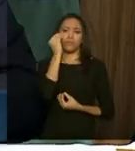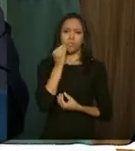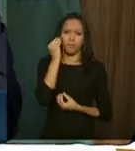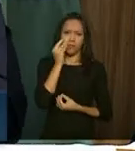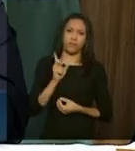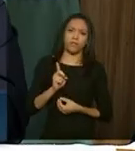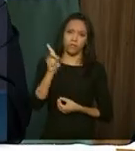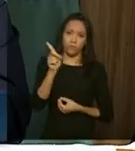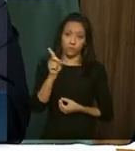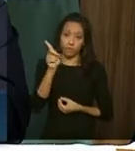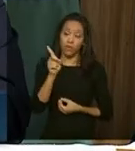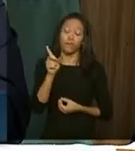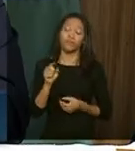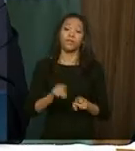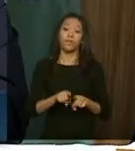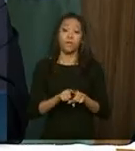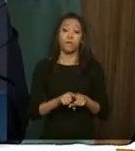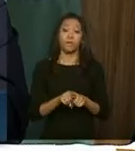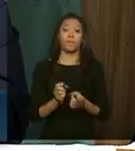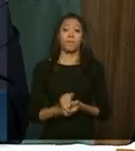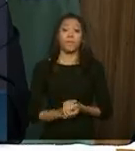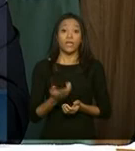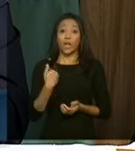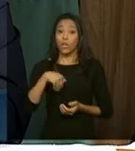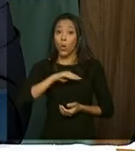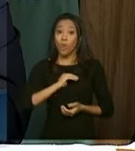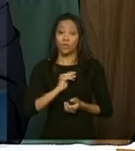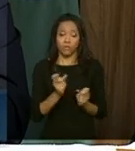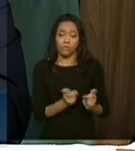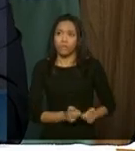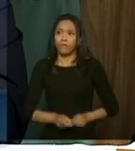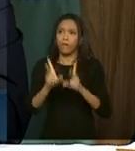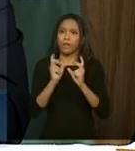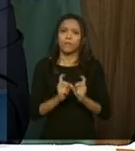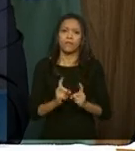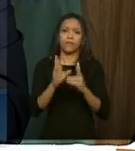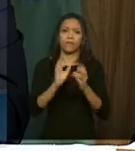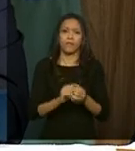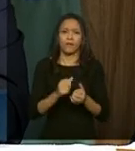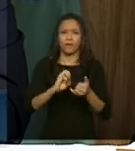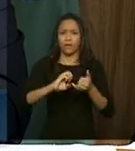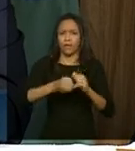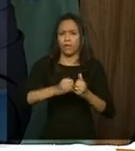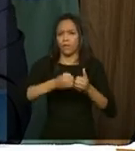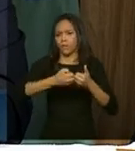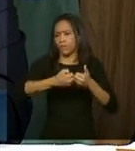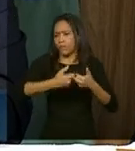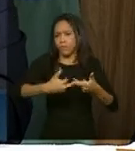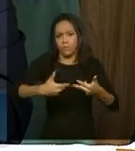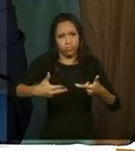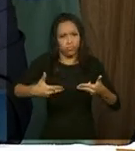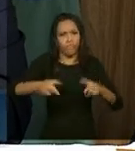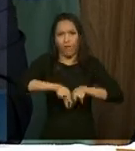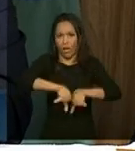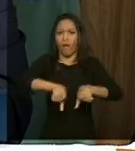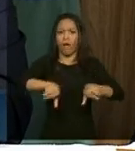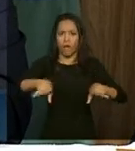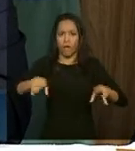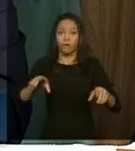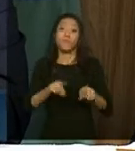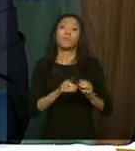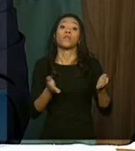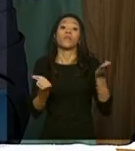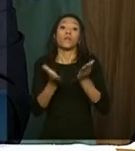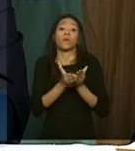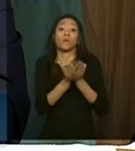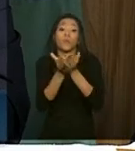a nossa safra agrícola direto no Pacífico e ganhando dias de navegação. Nós jogamos pelo Porto Itaguaí, Santos,